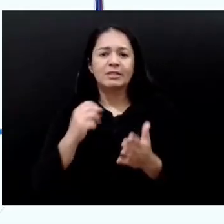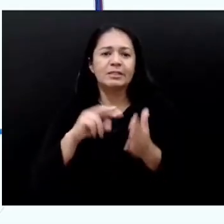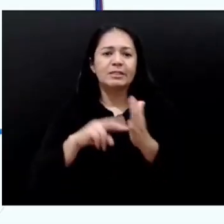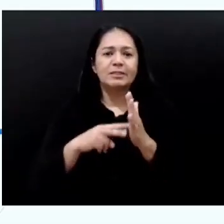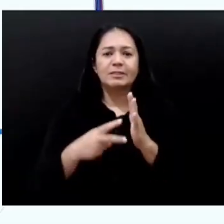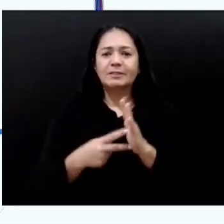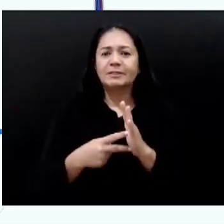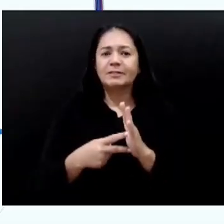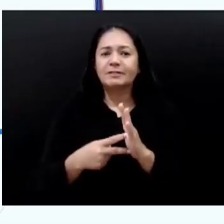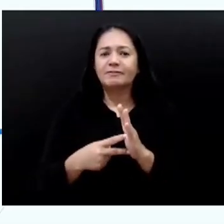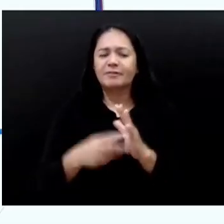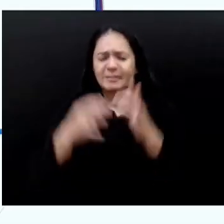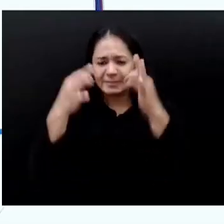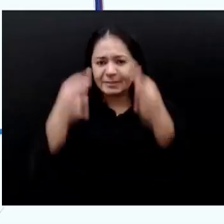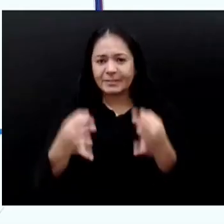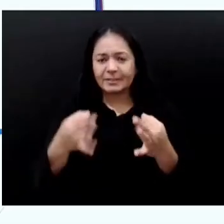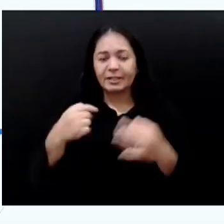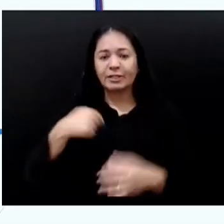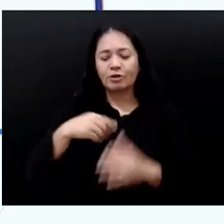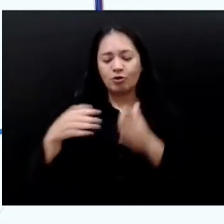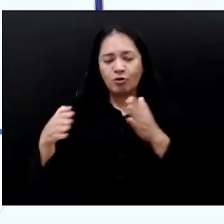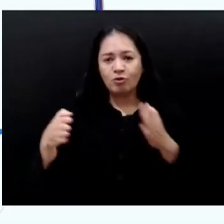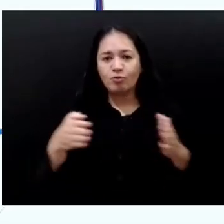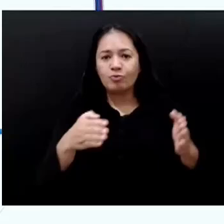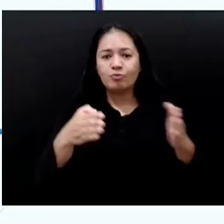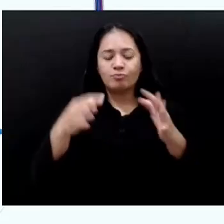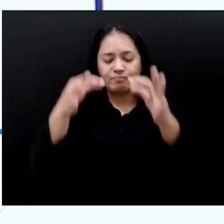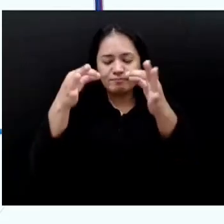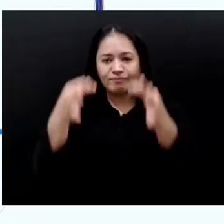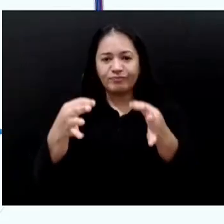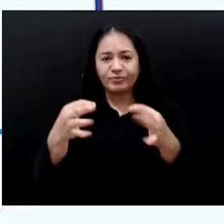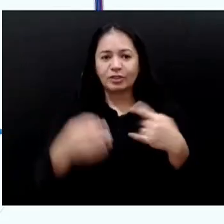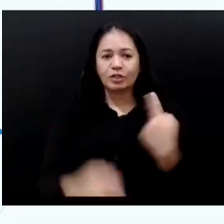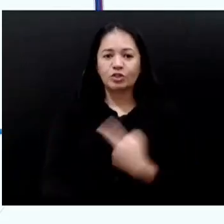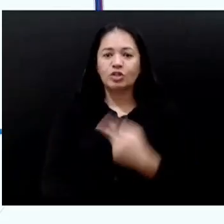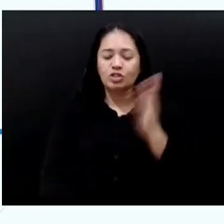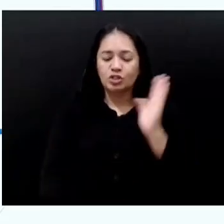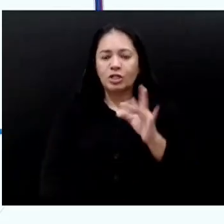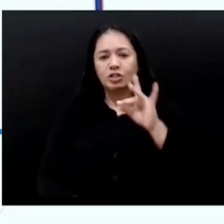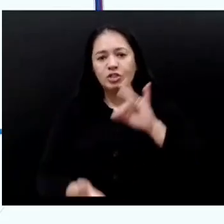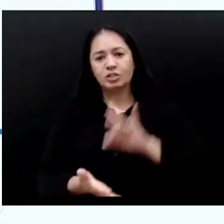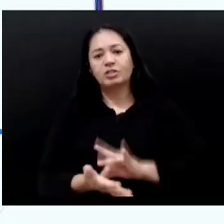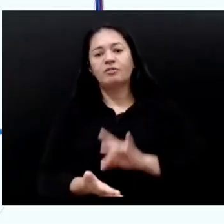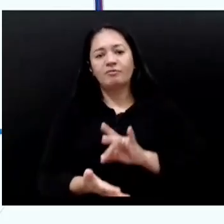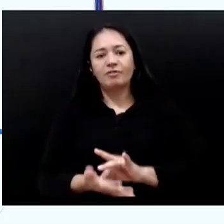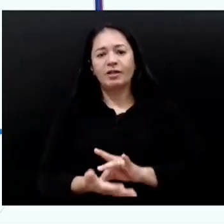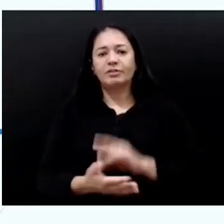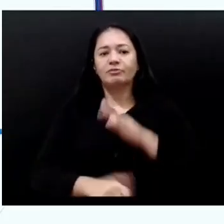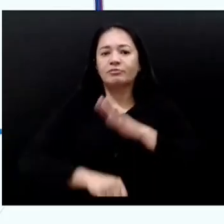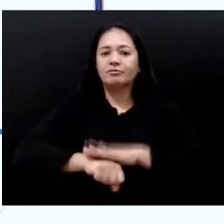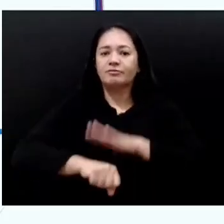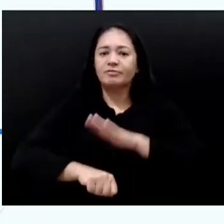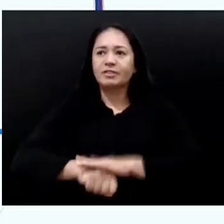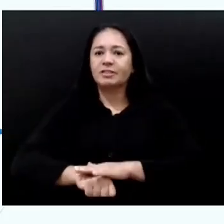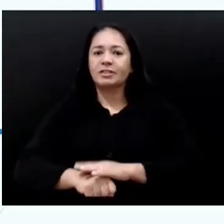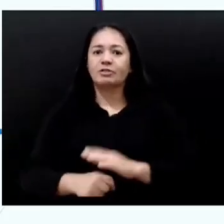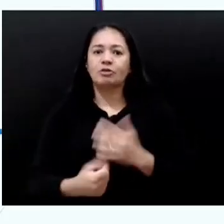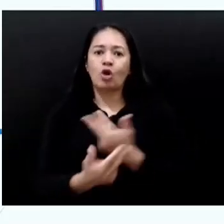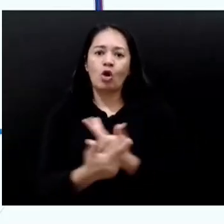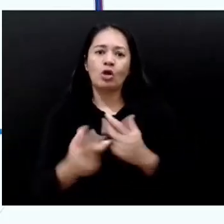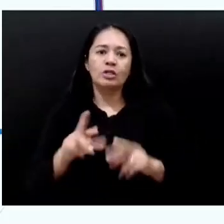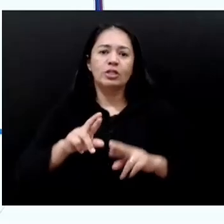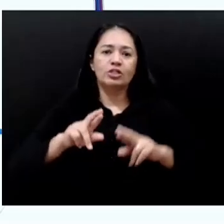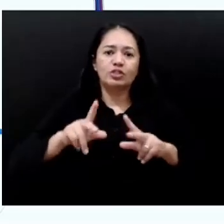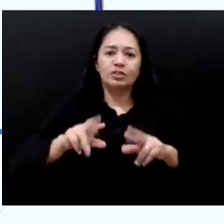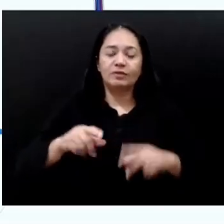estou no caminho certo. Que a gente vem, de fato, criando algo diferente, não só para a cidade de Campinas, mas para o